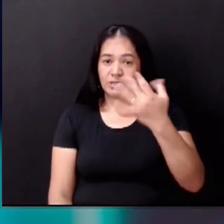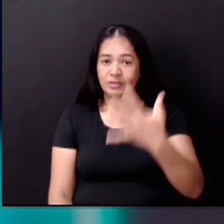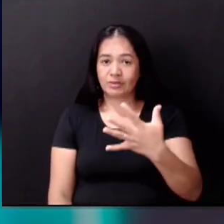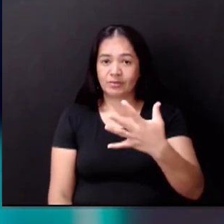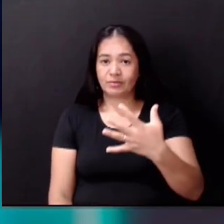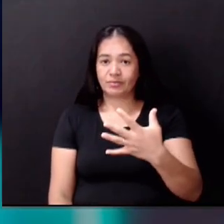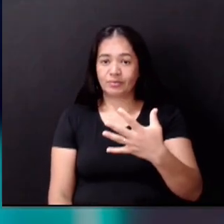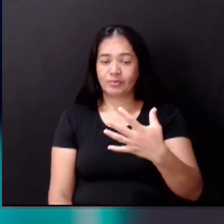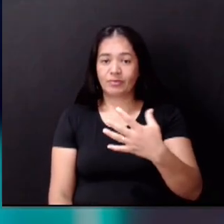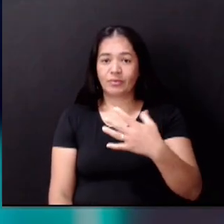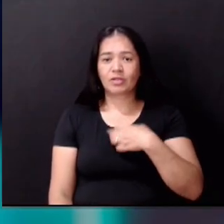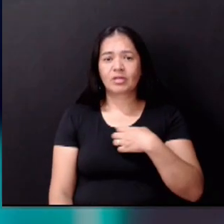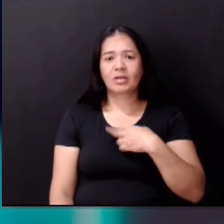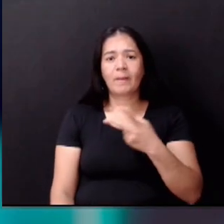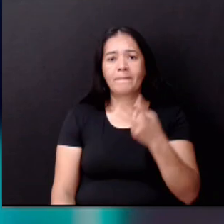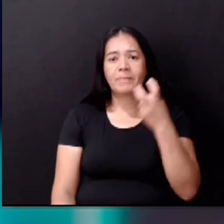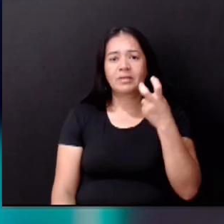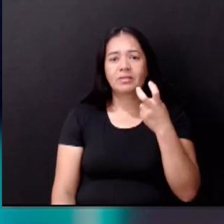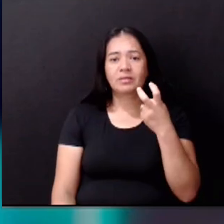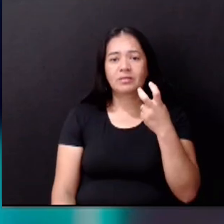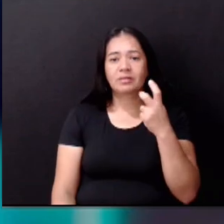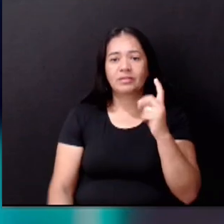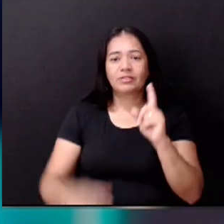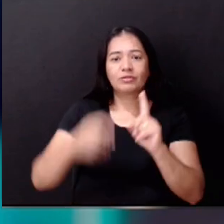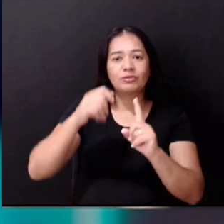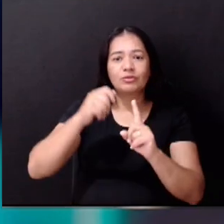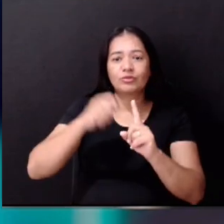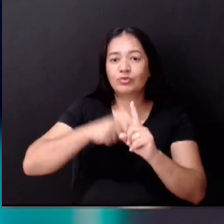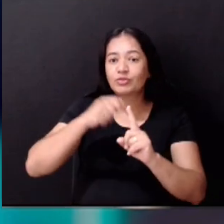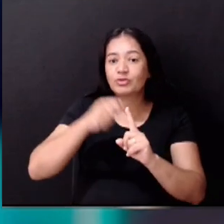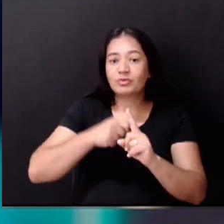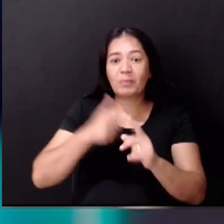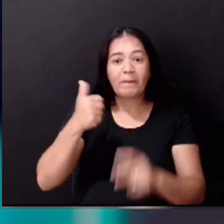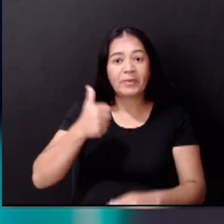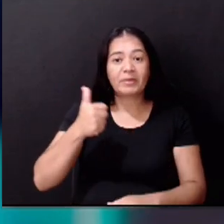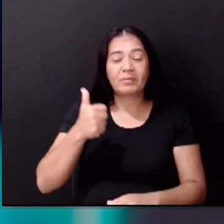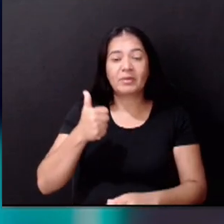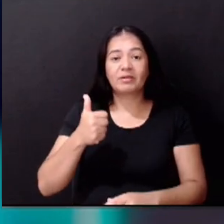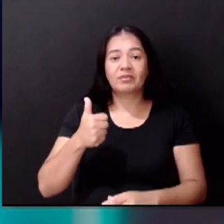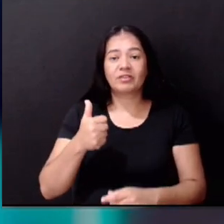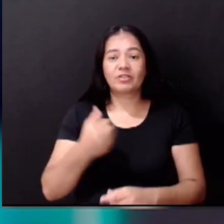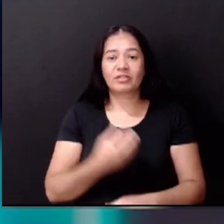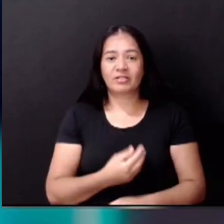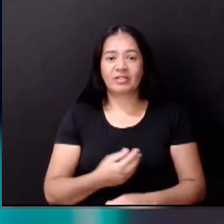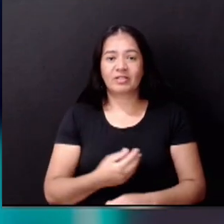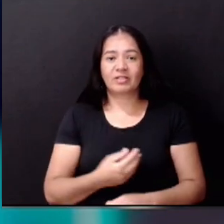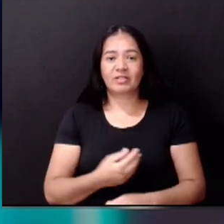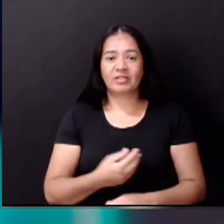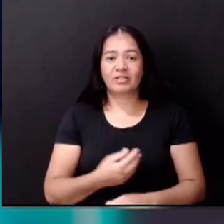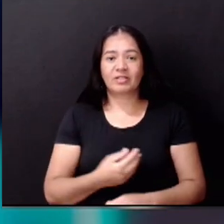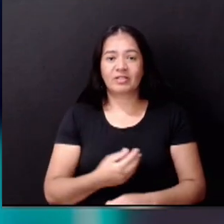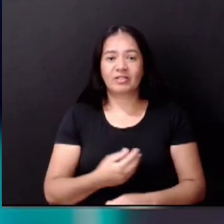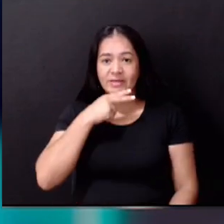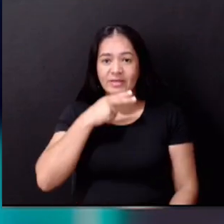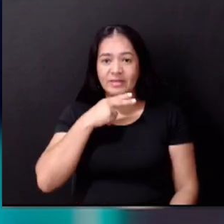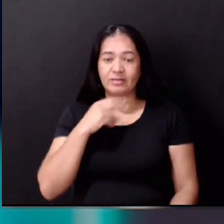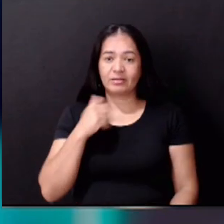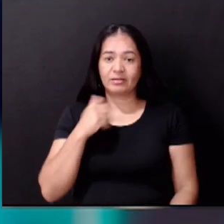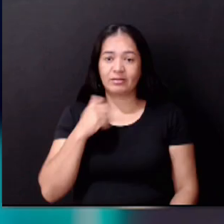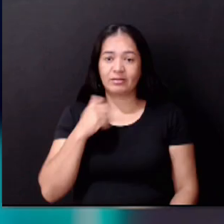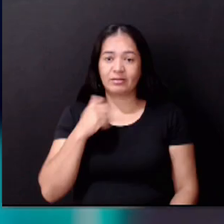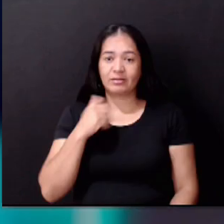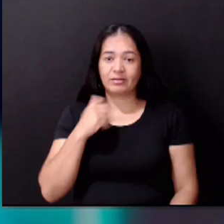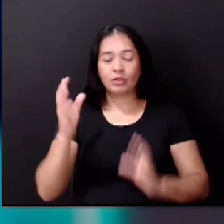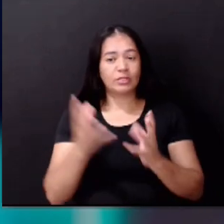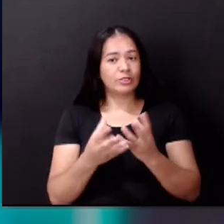percebidos nos primeiros meses de vida, como aconteceu com a minha neta, tá? E acontece muito.